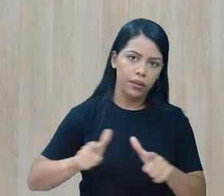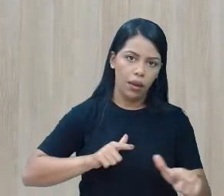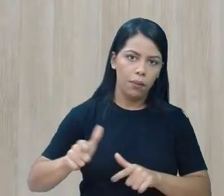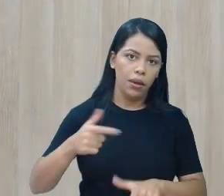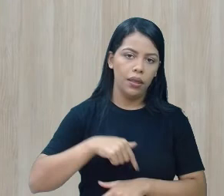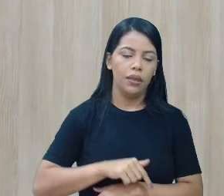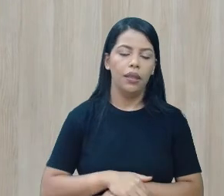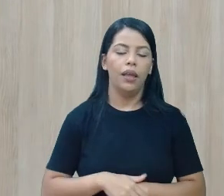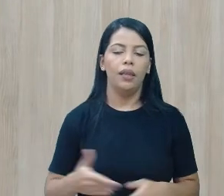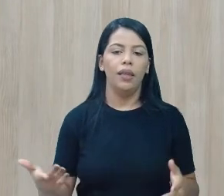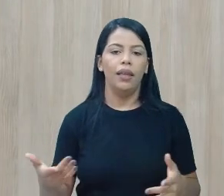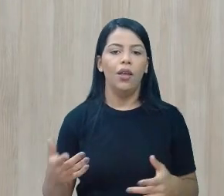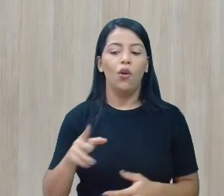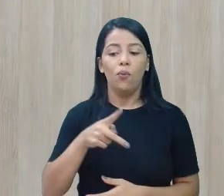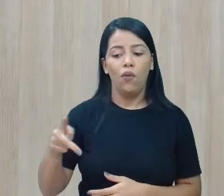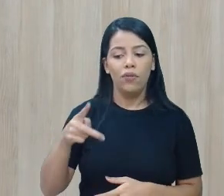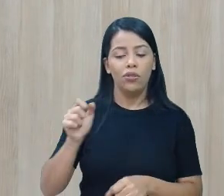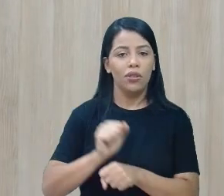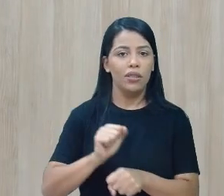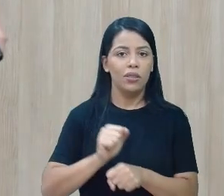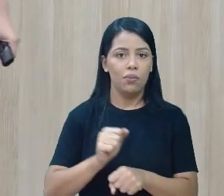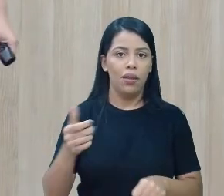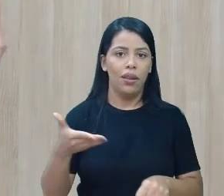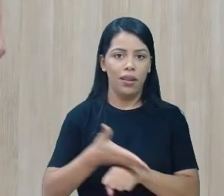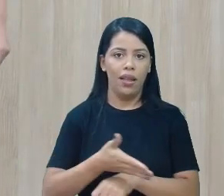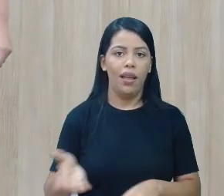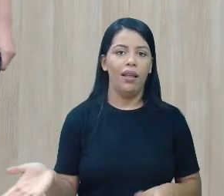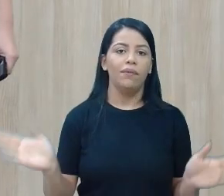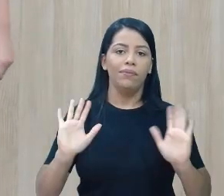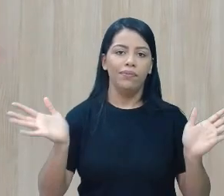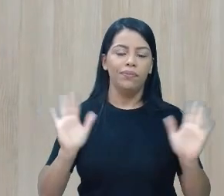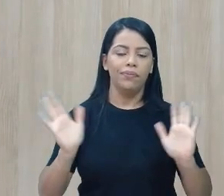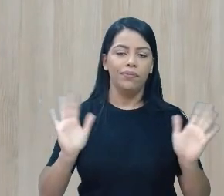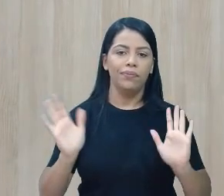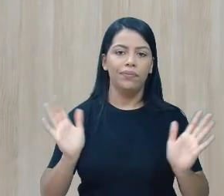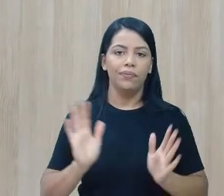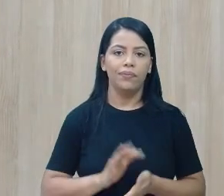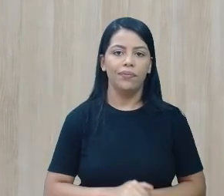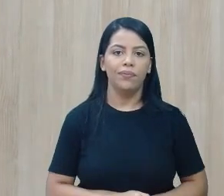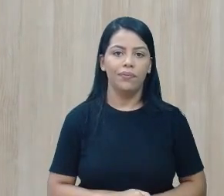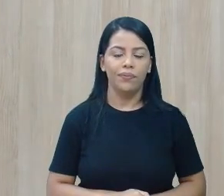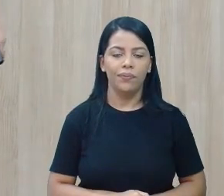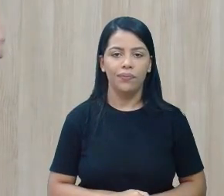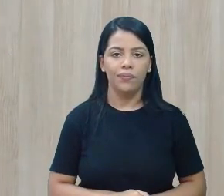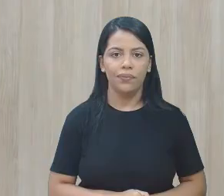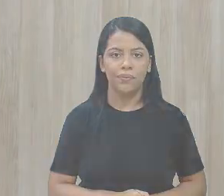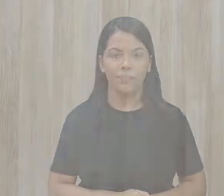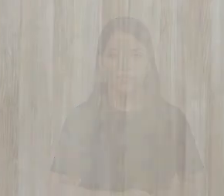esperando para entrar na aula. A gente se vê na próxima. Até mais. Tchau, tchau.